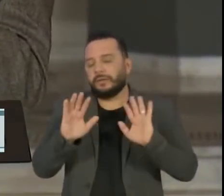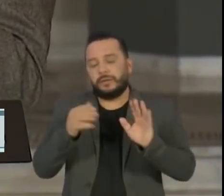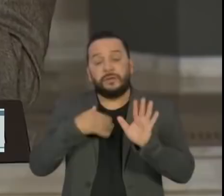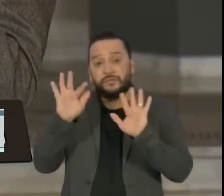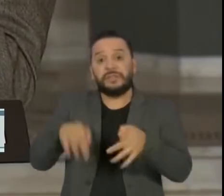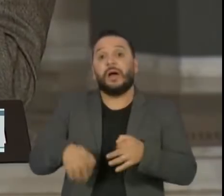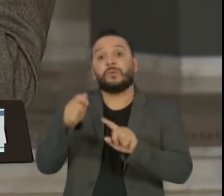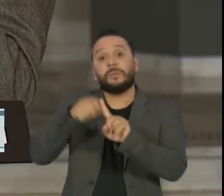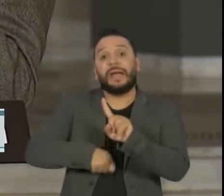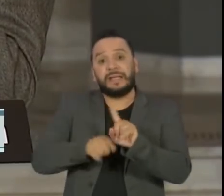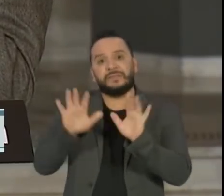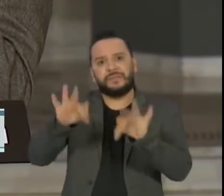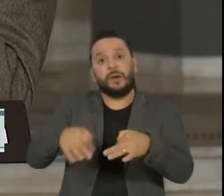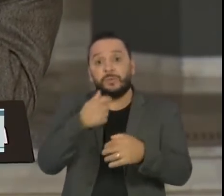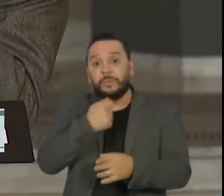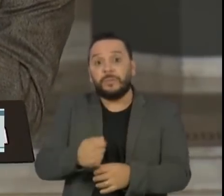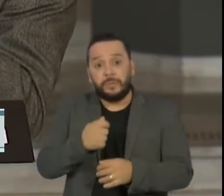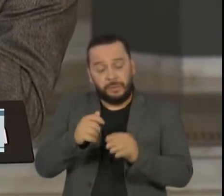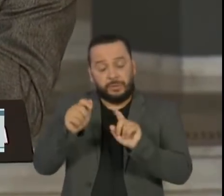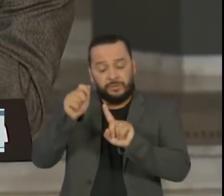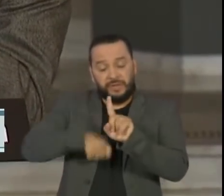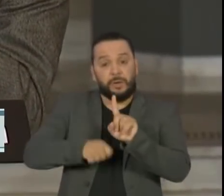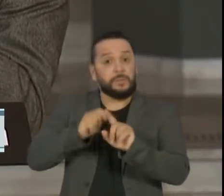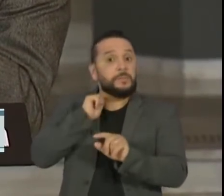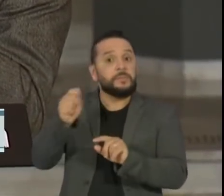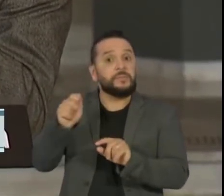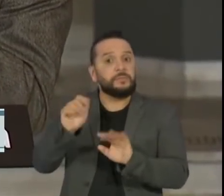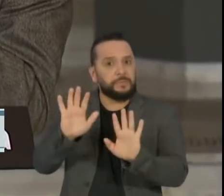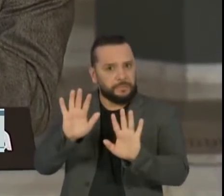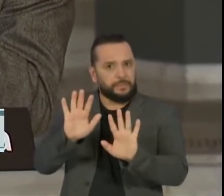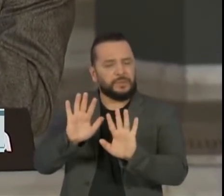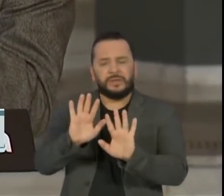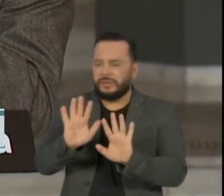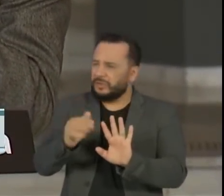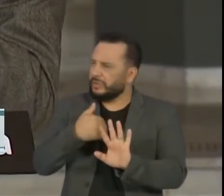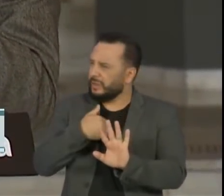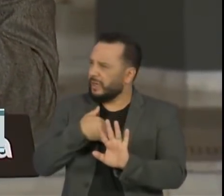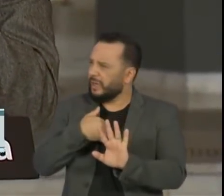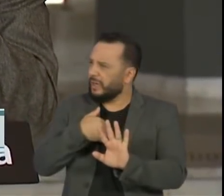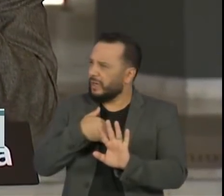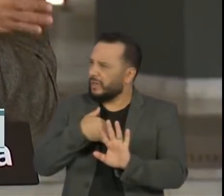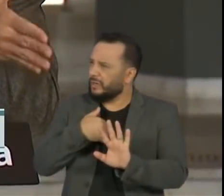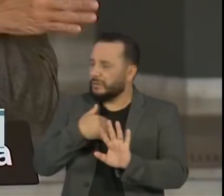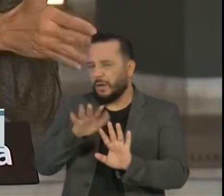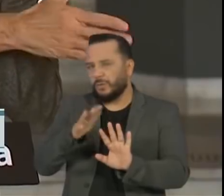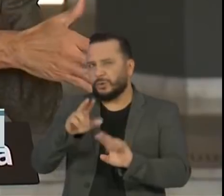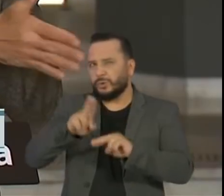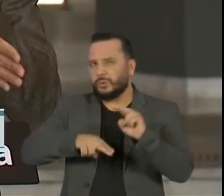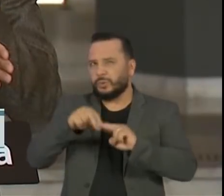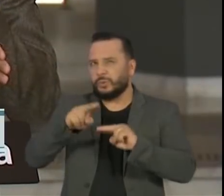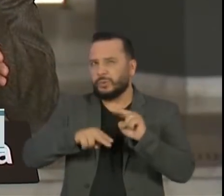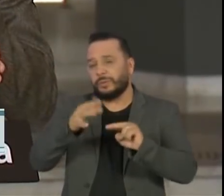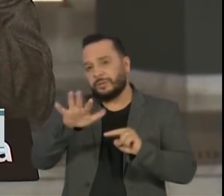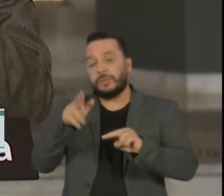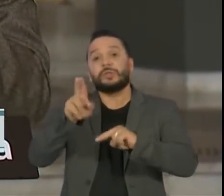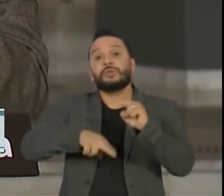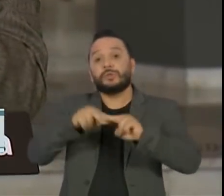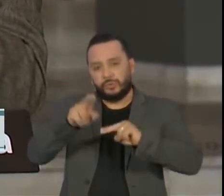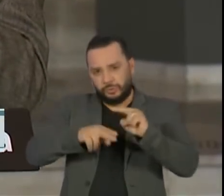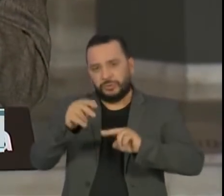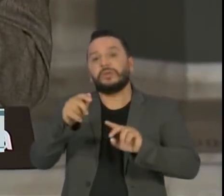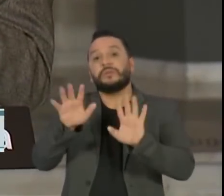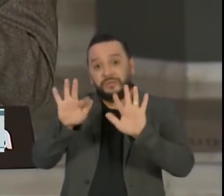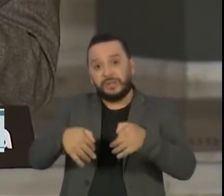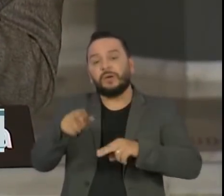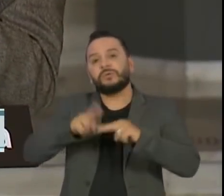o Gabardo acabou de mostrar, a curva real, avaliada nessas 2 últimas semanas,